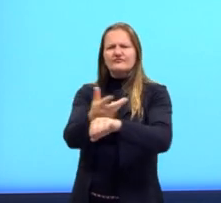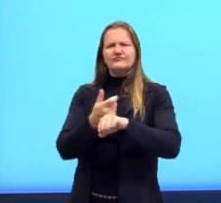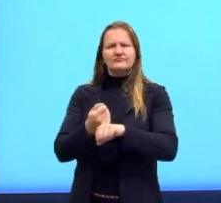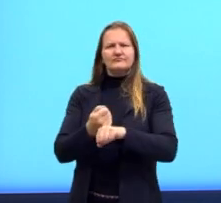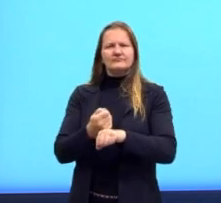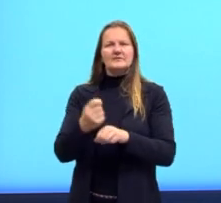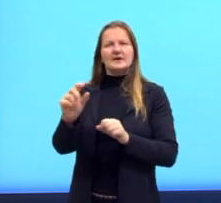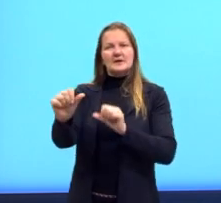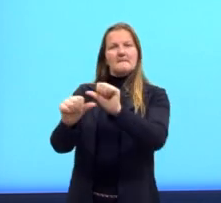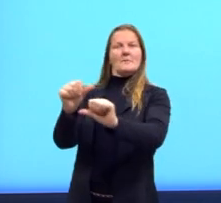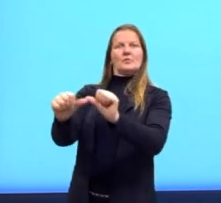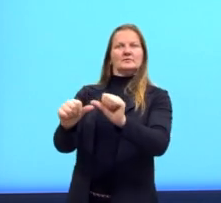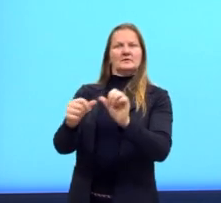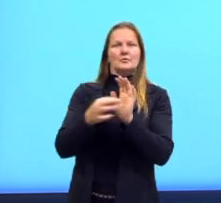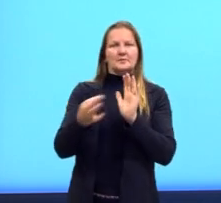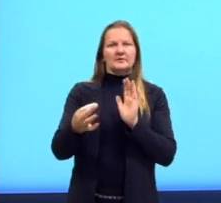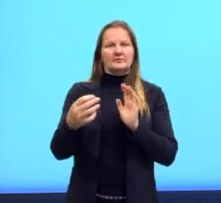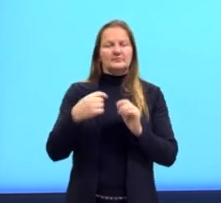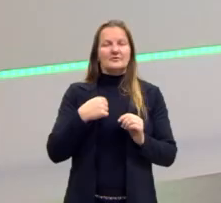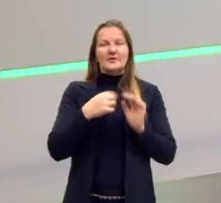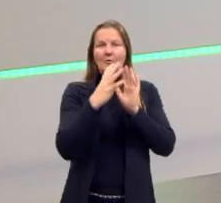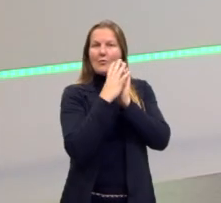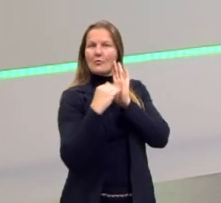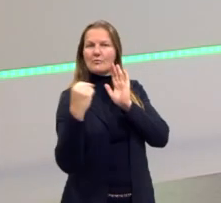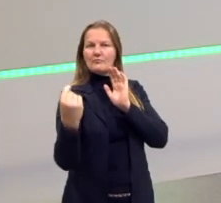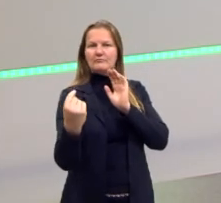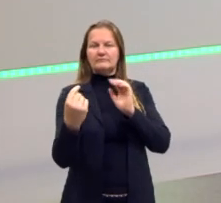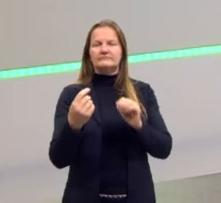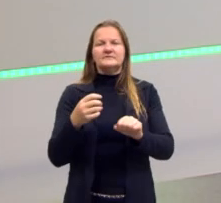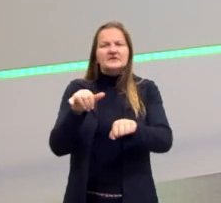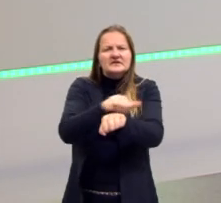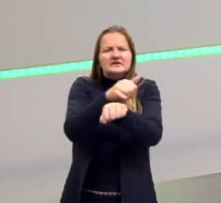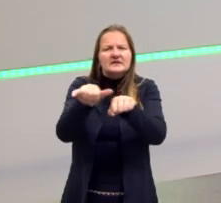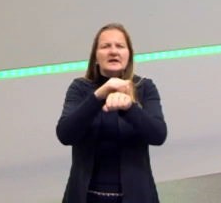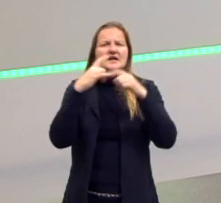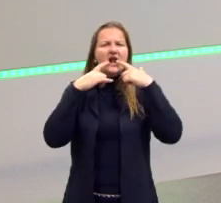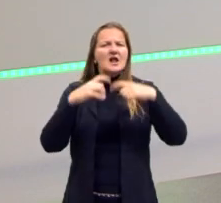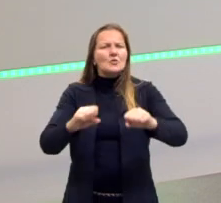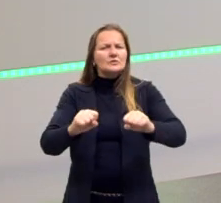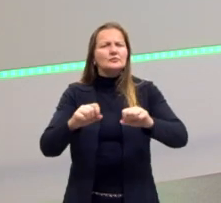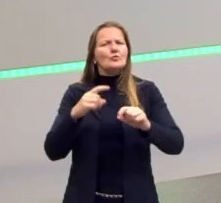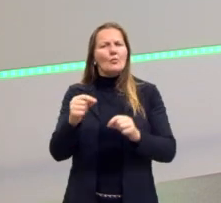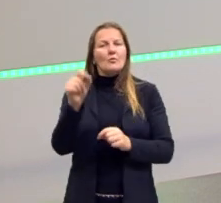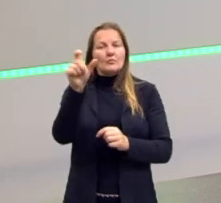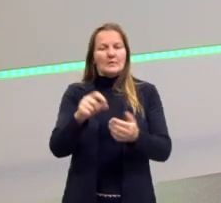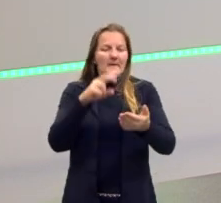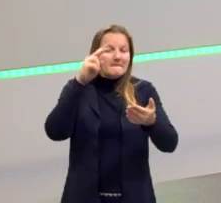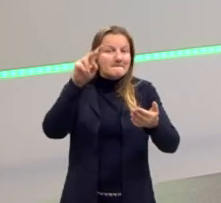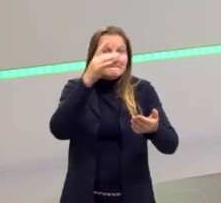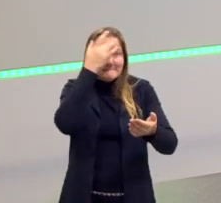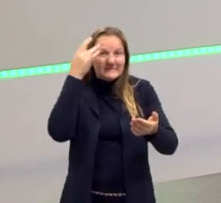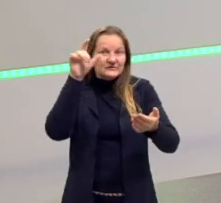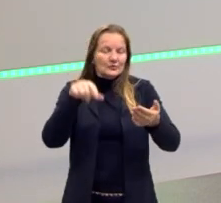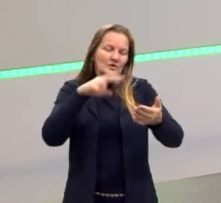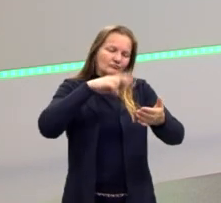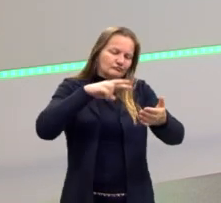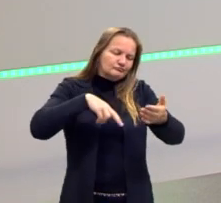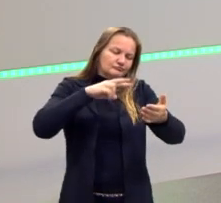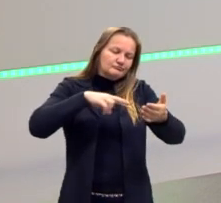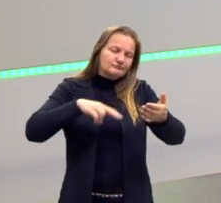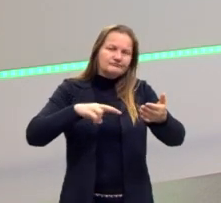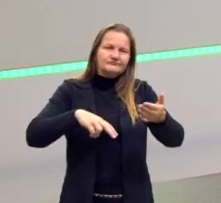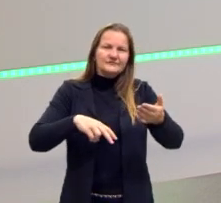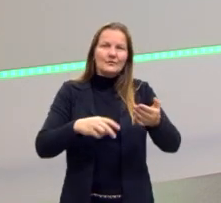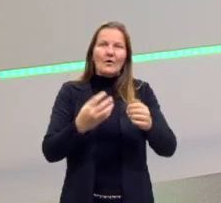comportamento não argumentar é através de estratégias linguísticas fazer com que o leitor exatamente